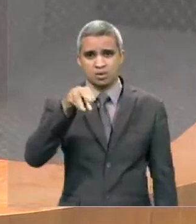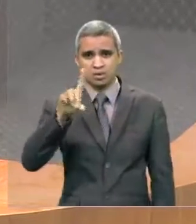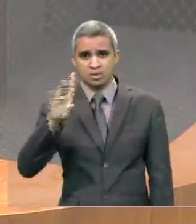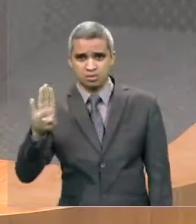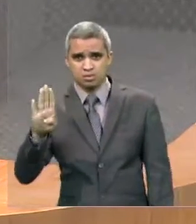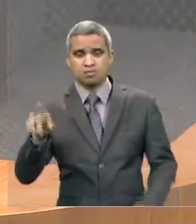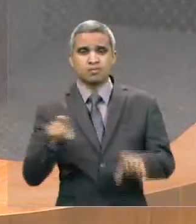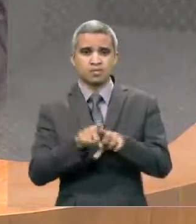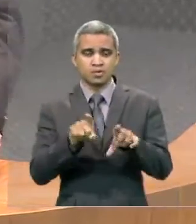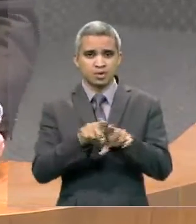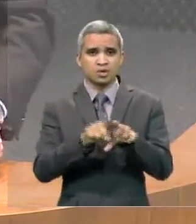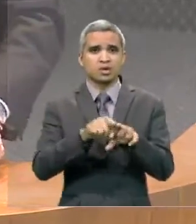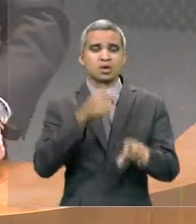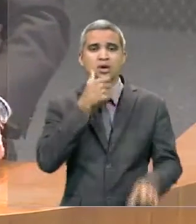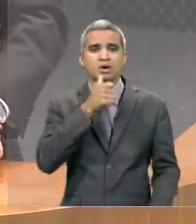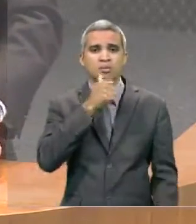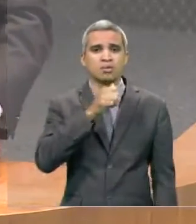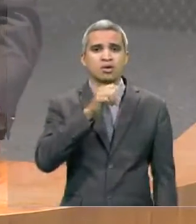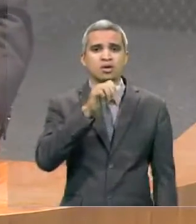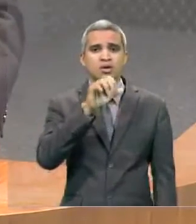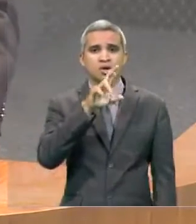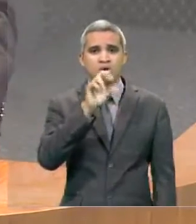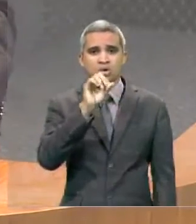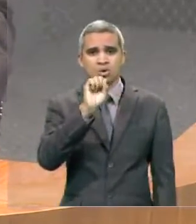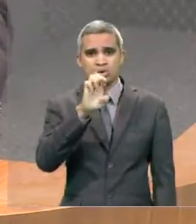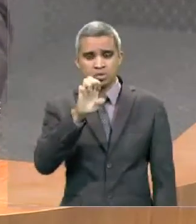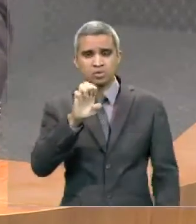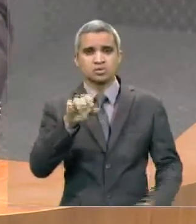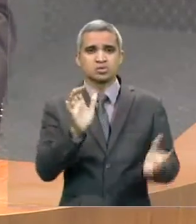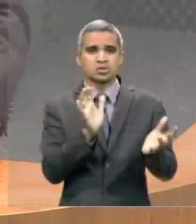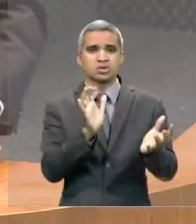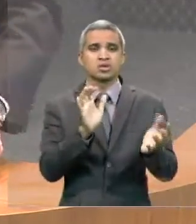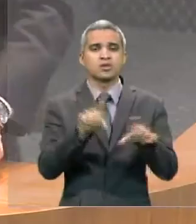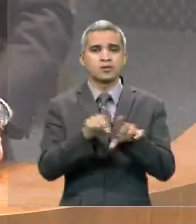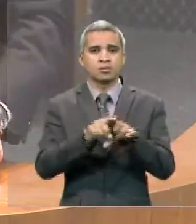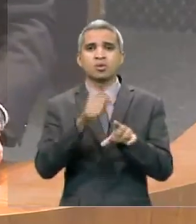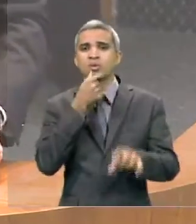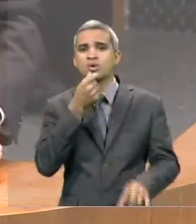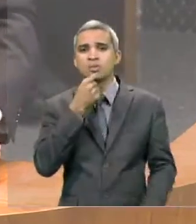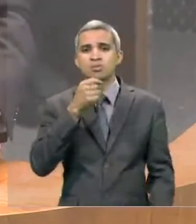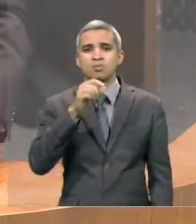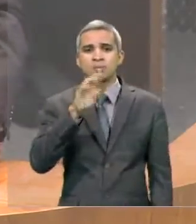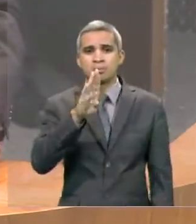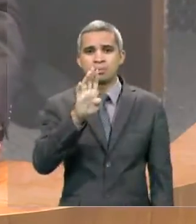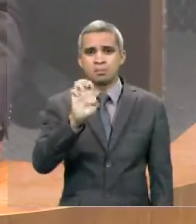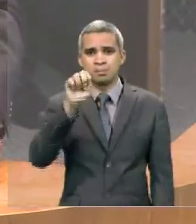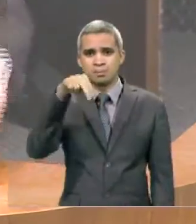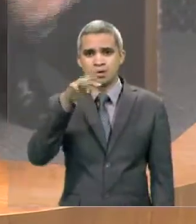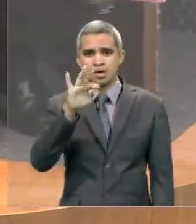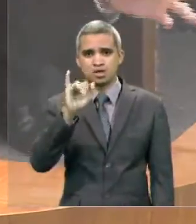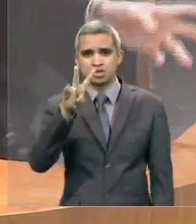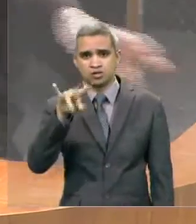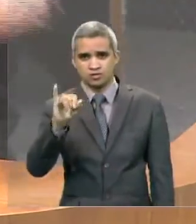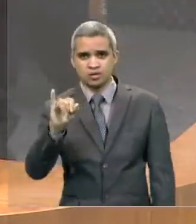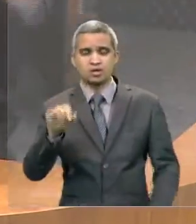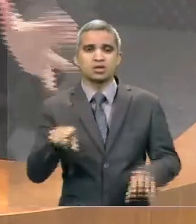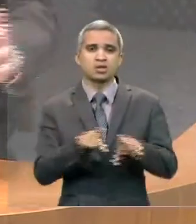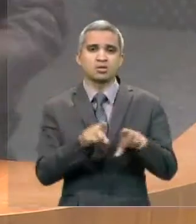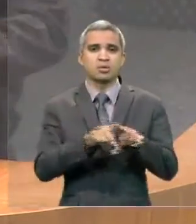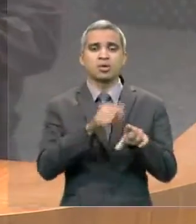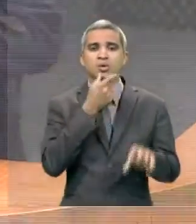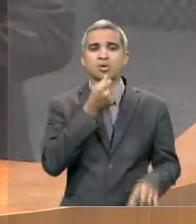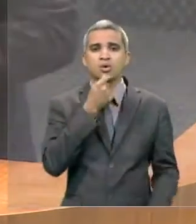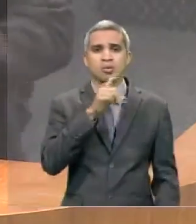Salles, do PMB, o doutor Bentivi. Vamos convidar o doutor Lago e vamos convidar os pré-candidatos do